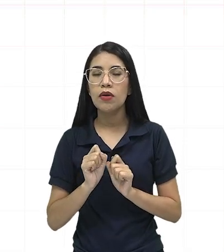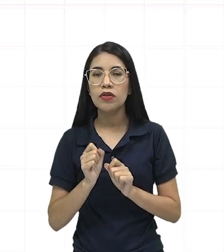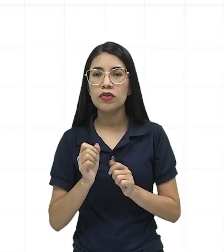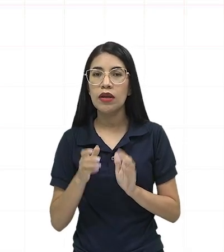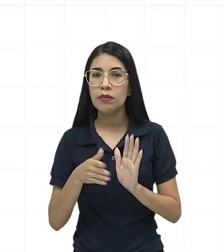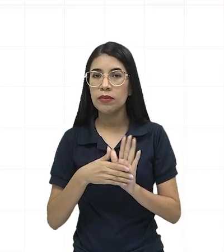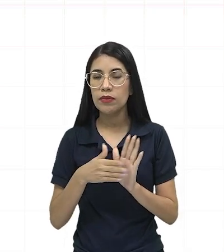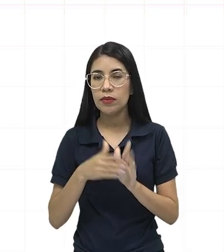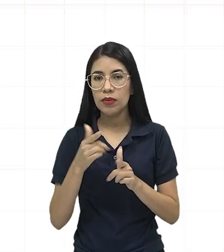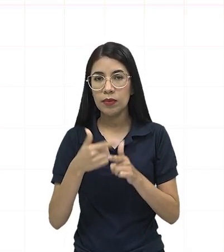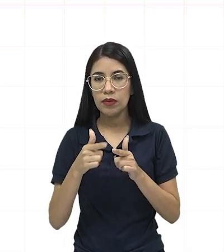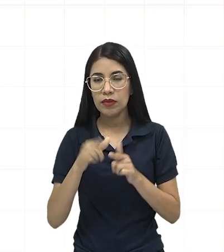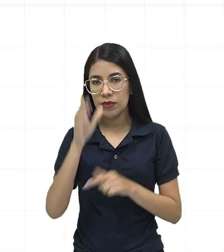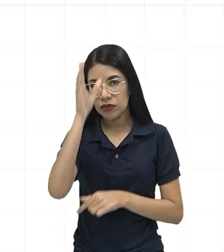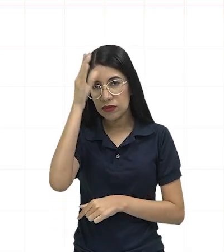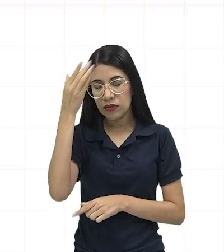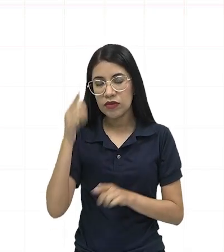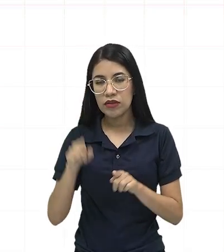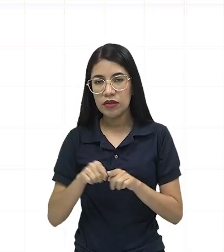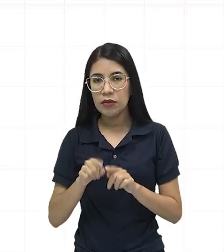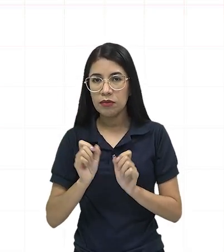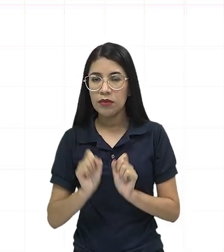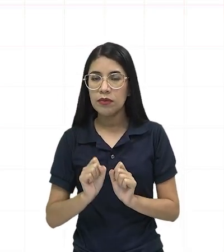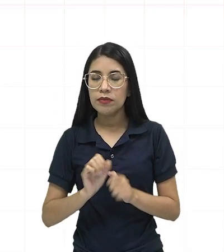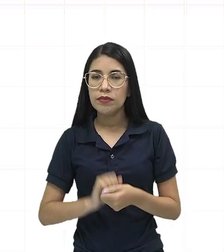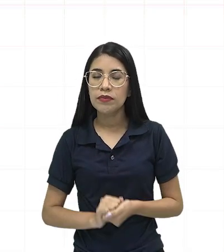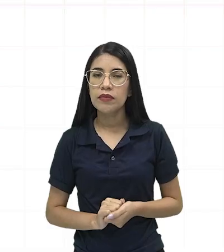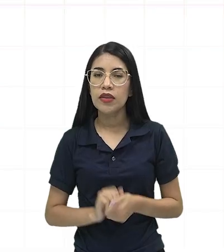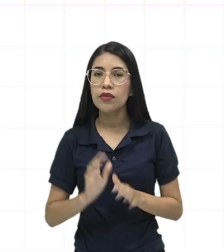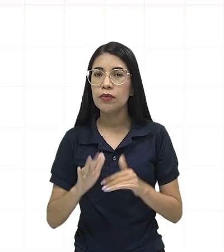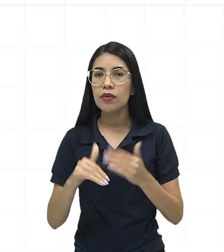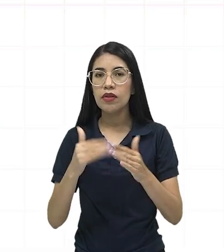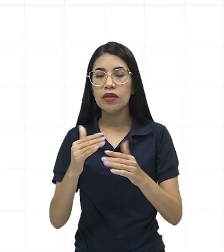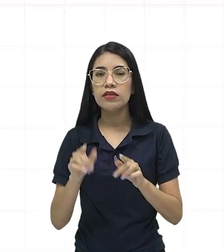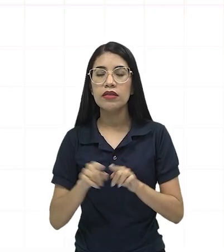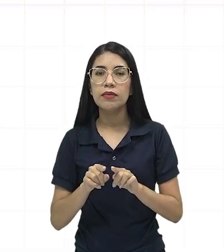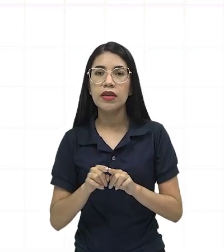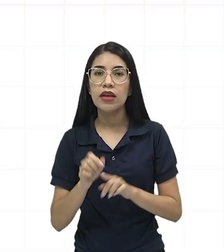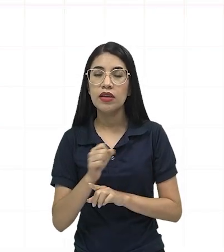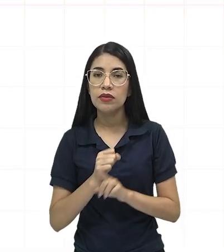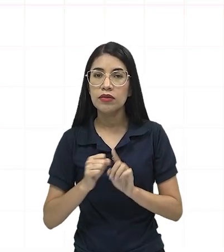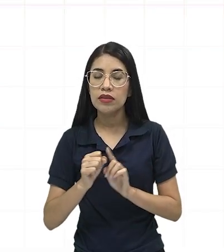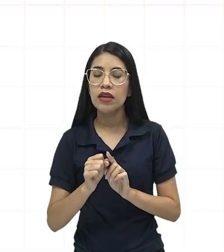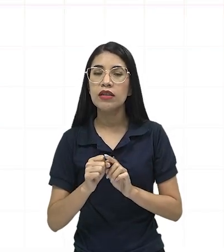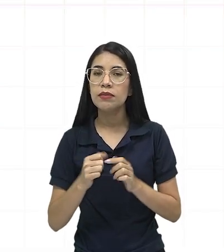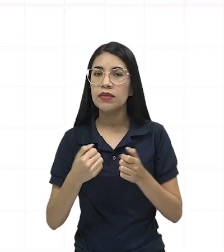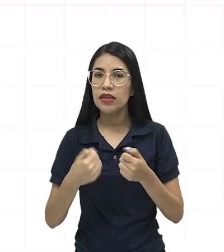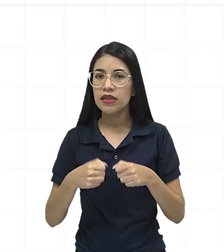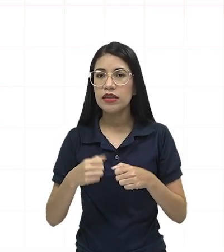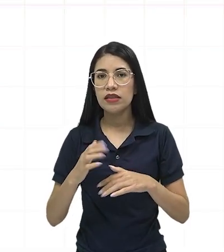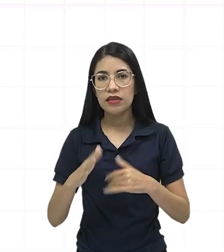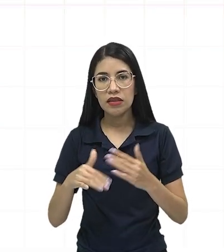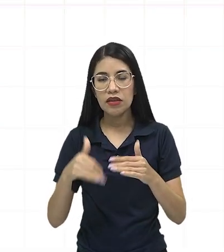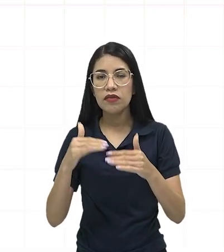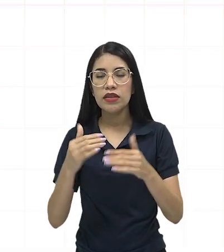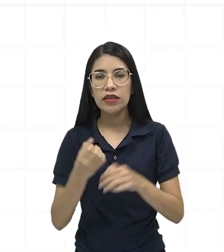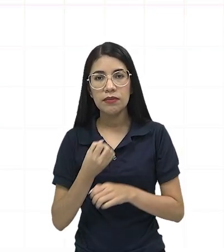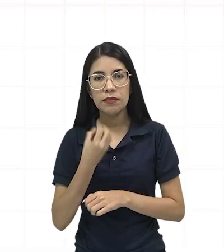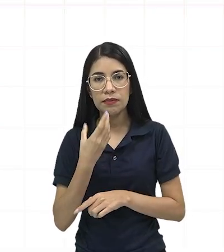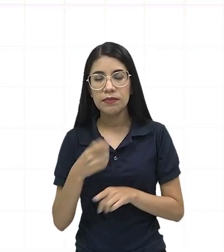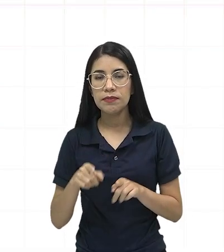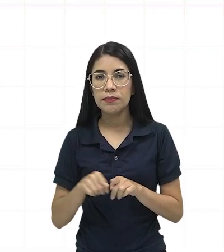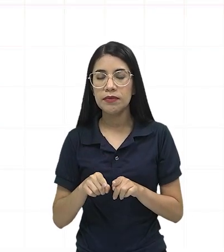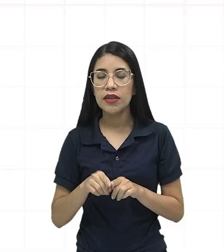soluções de resolução para os problemas sociais. E no progresso, ou seja, que a sociedade continue se desenvolvendo de forma